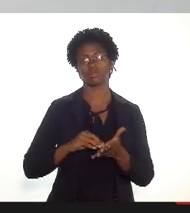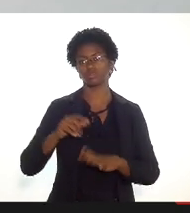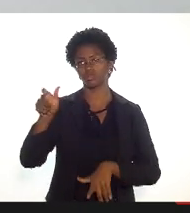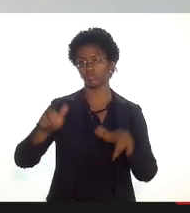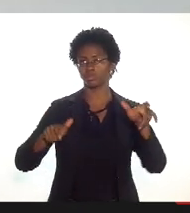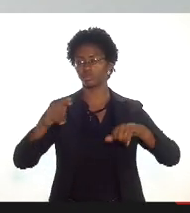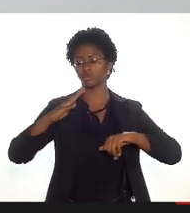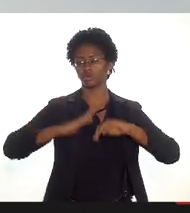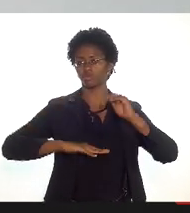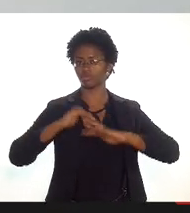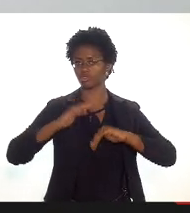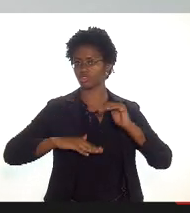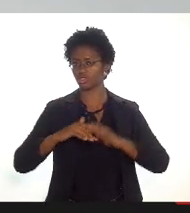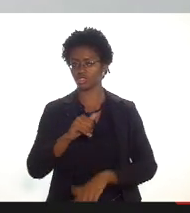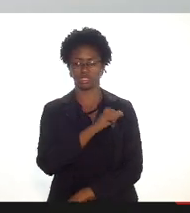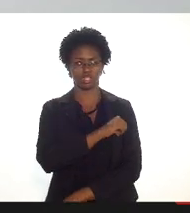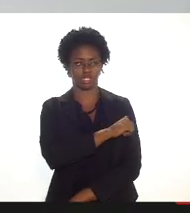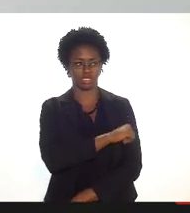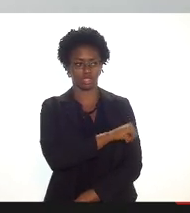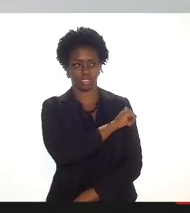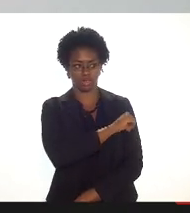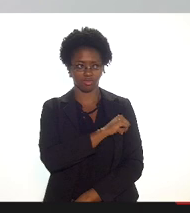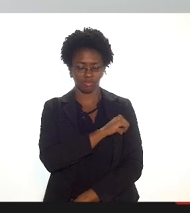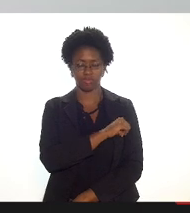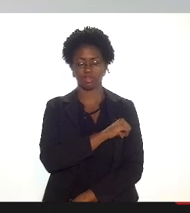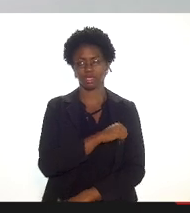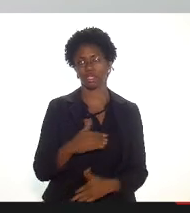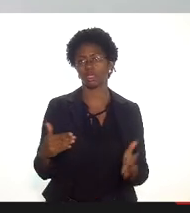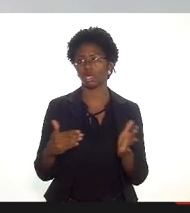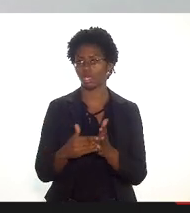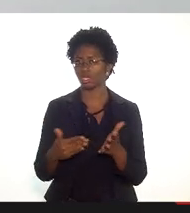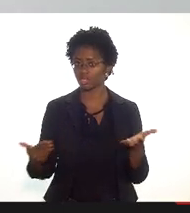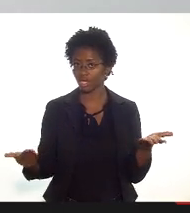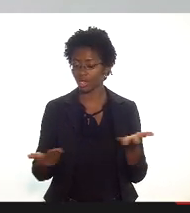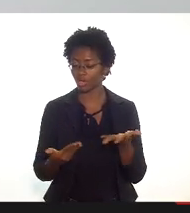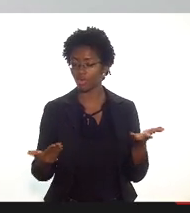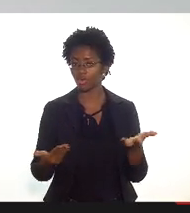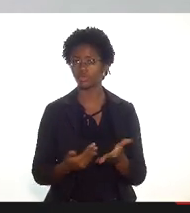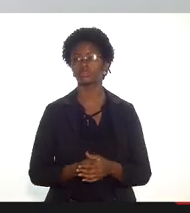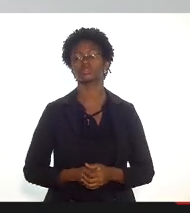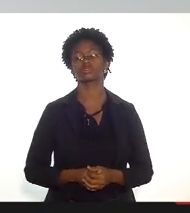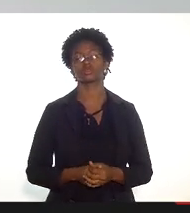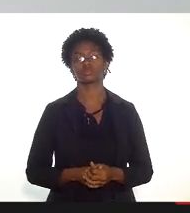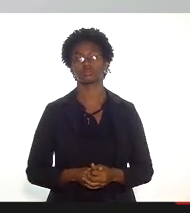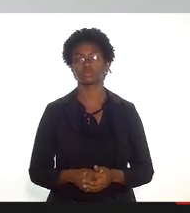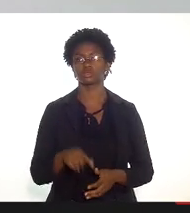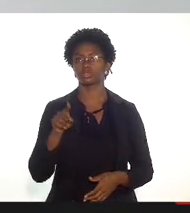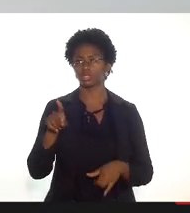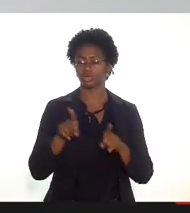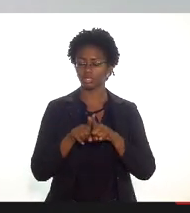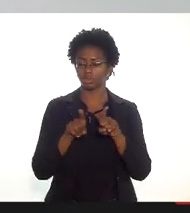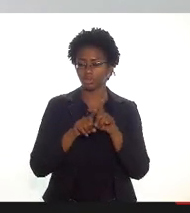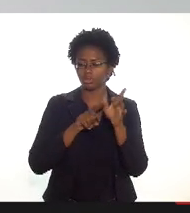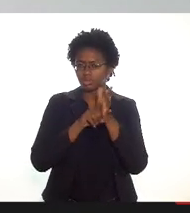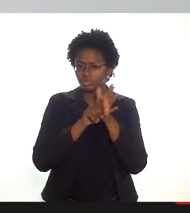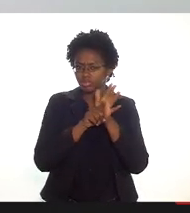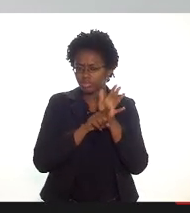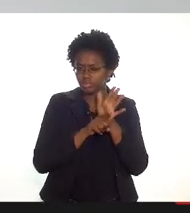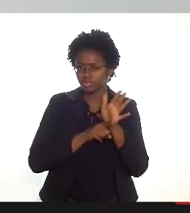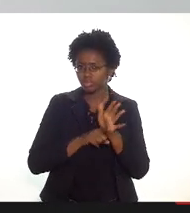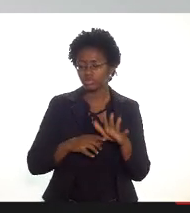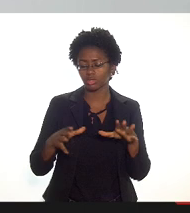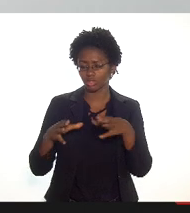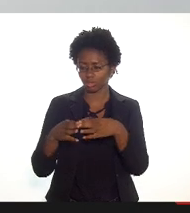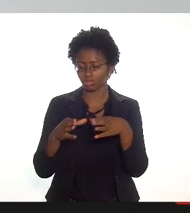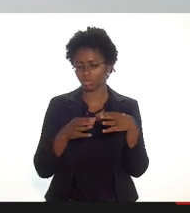profissionais de enfermagem, até agora a presente data, e ele está minuciosamente por categoria,